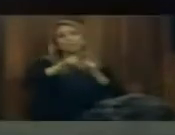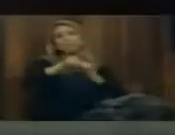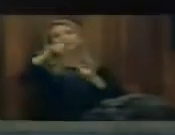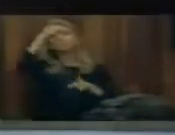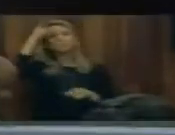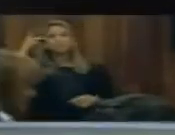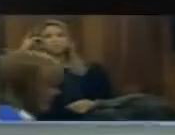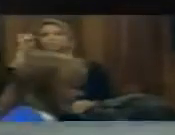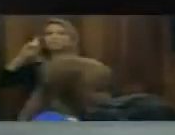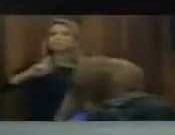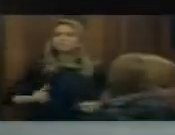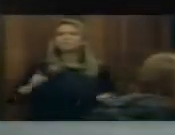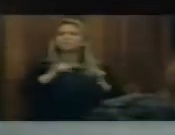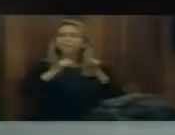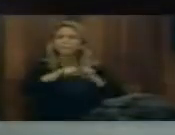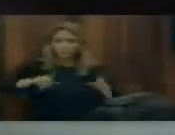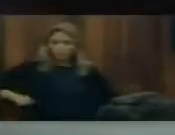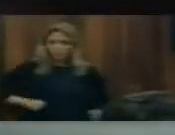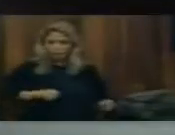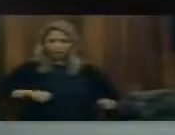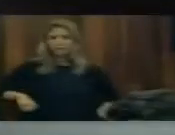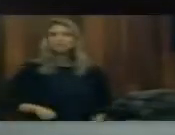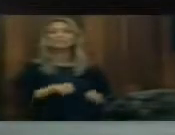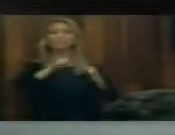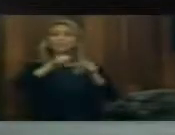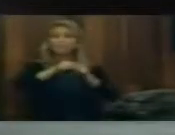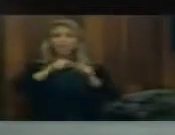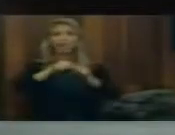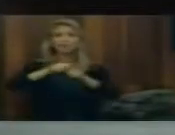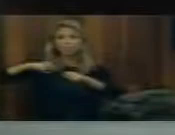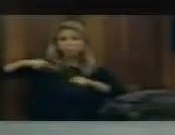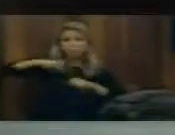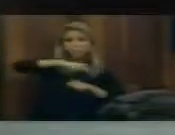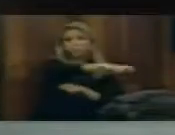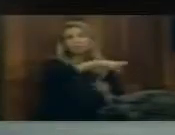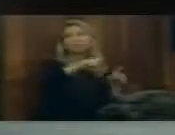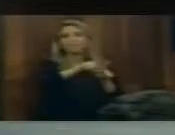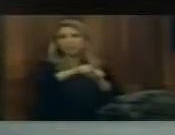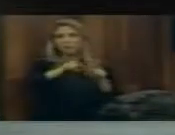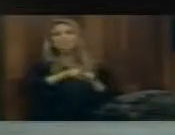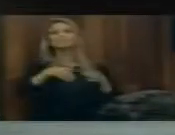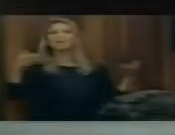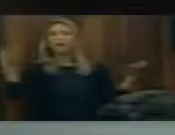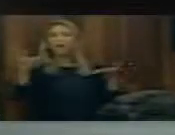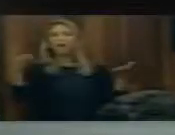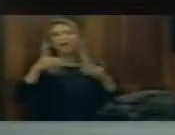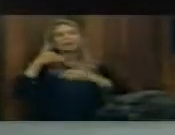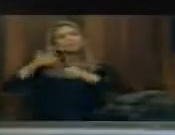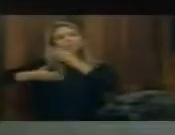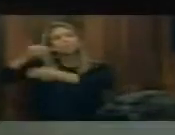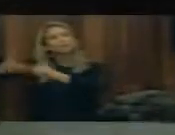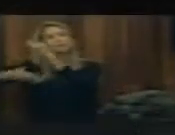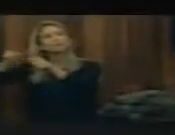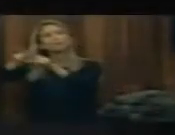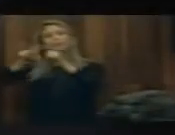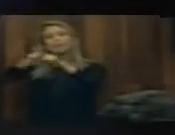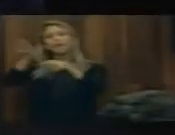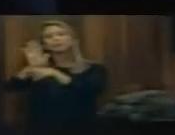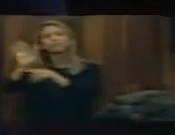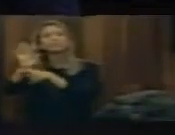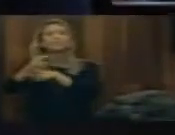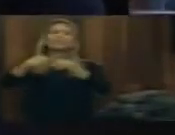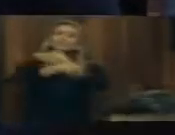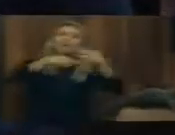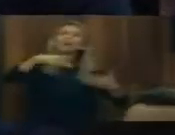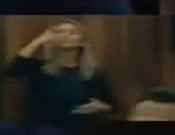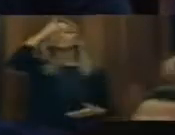cada cadeirante e atletas aqui presente está se superando e ajudando a outras pessoas a